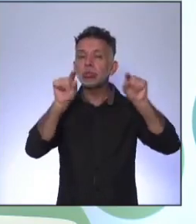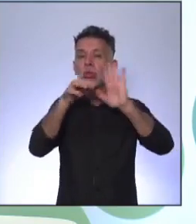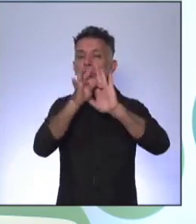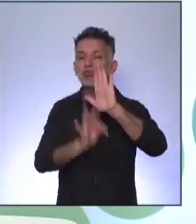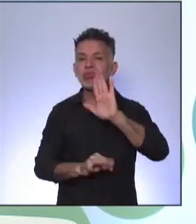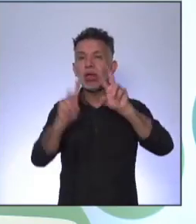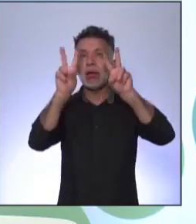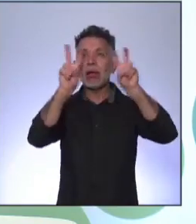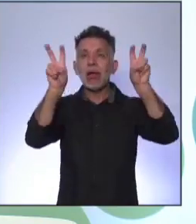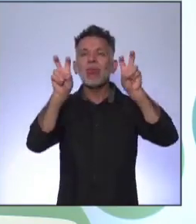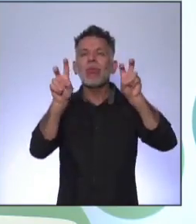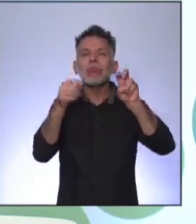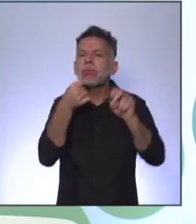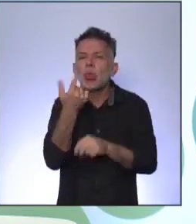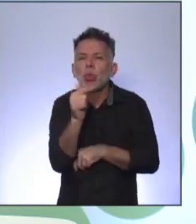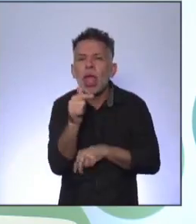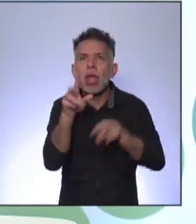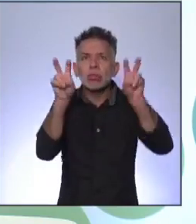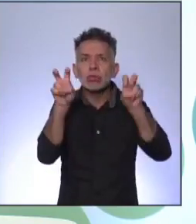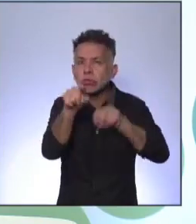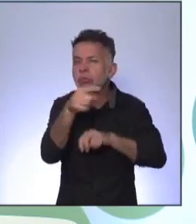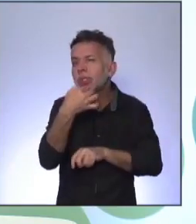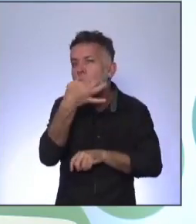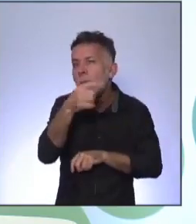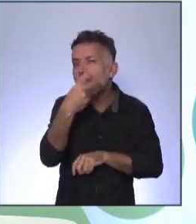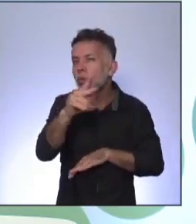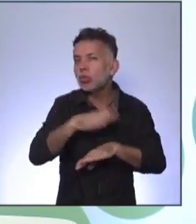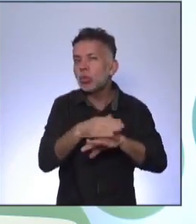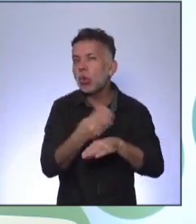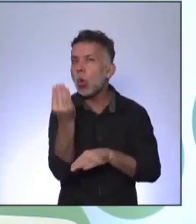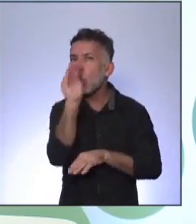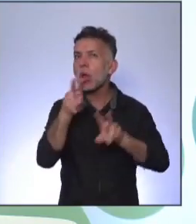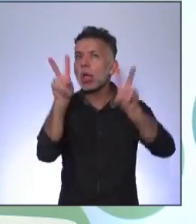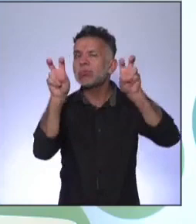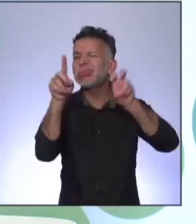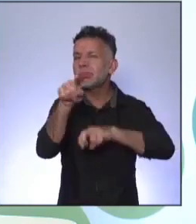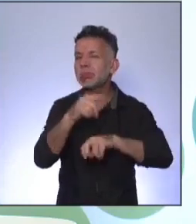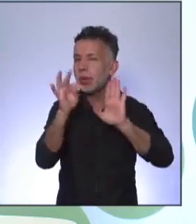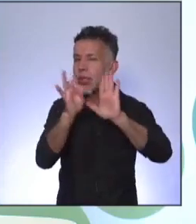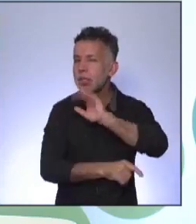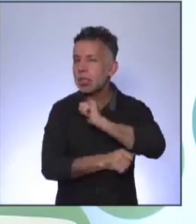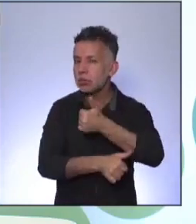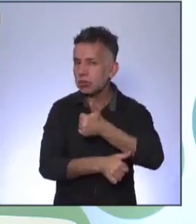fala tanto da doença, que título vocês sugerem também para o texto?